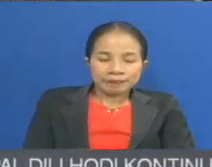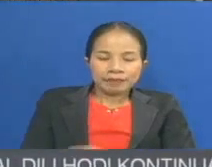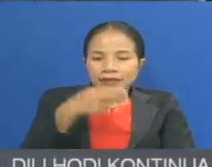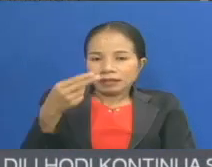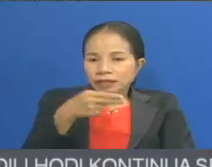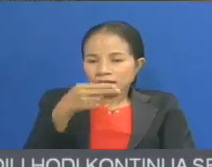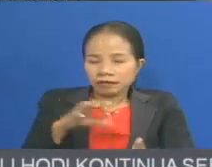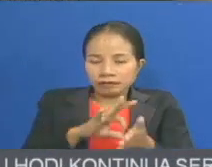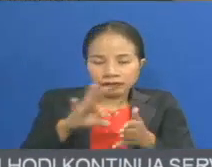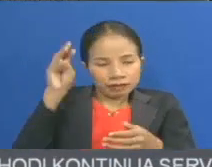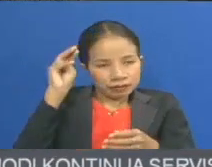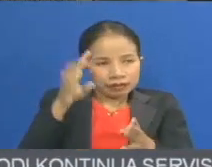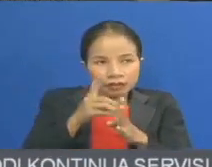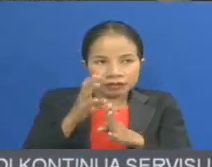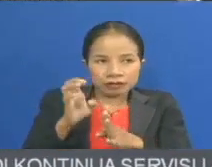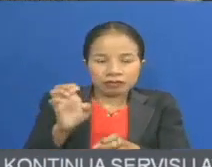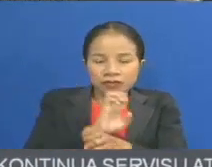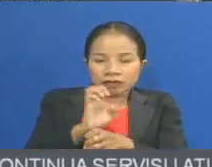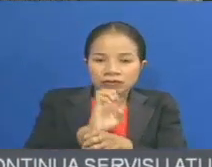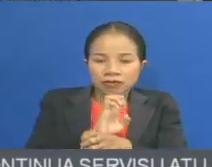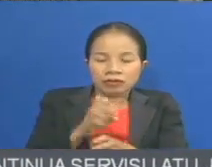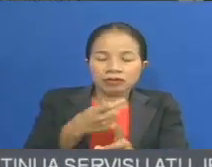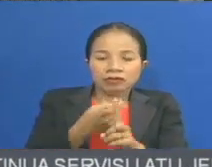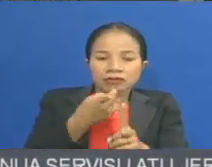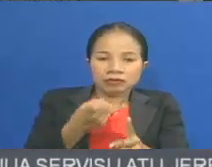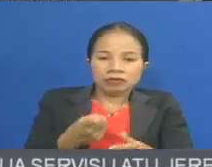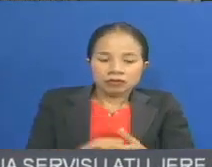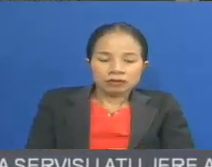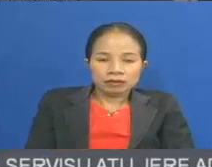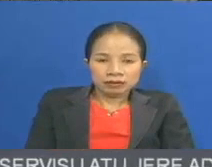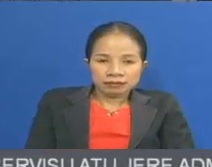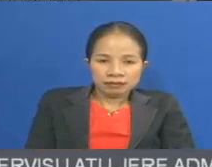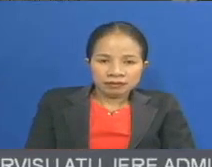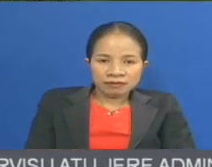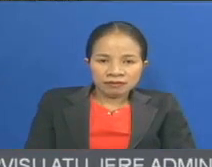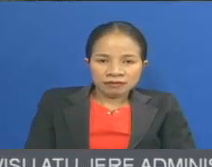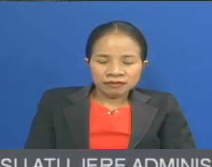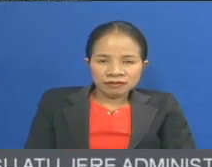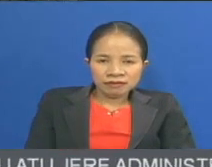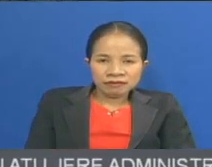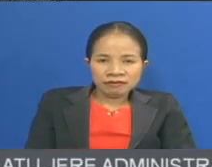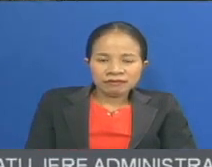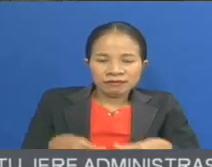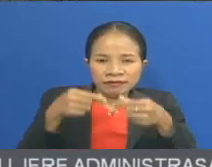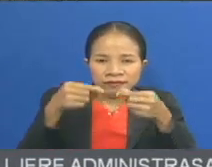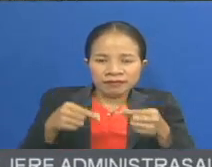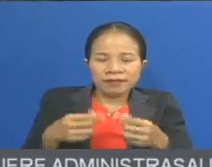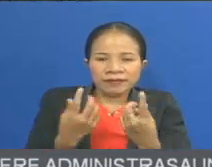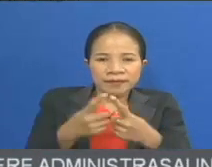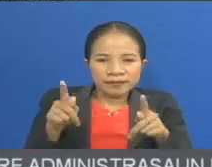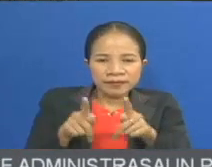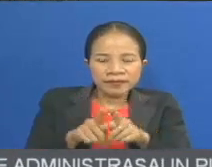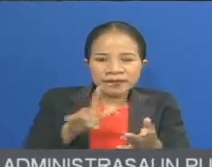Quinta-feira, né, Ministro Coordenador Assunto Econômico, Liu Husti, Trade Invest Timor-Leste, certifica a empresa Aerodili.